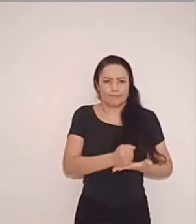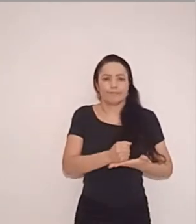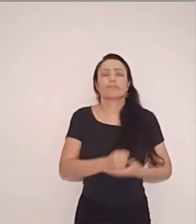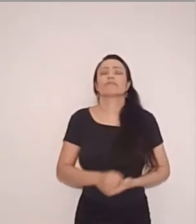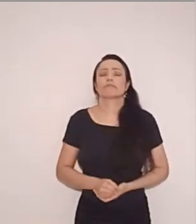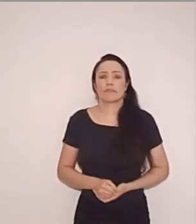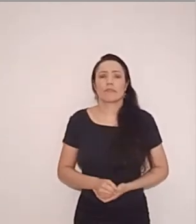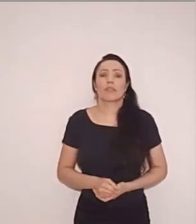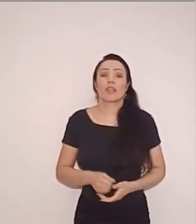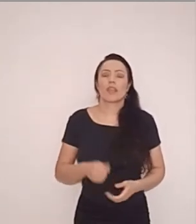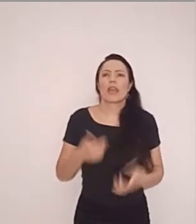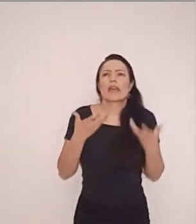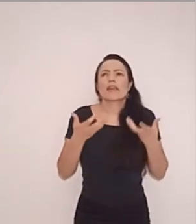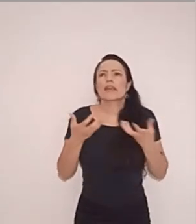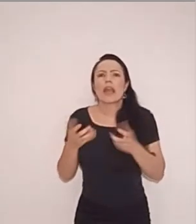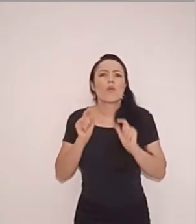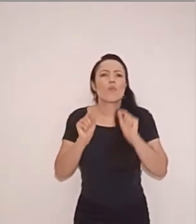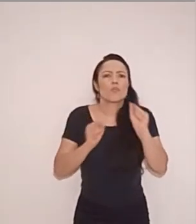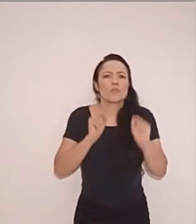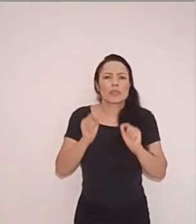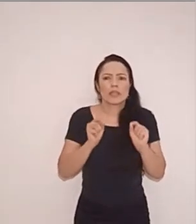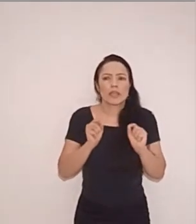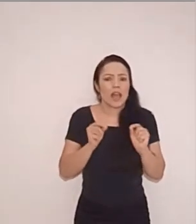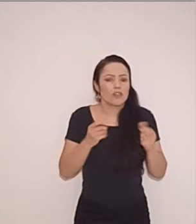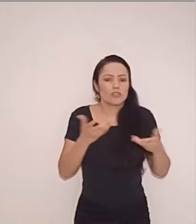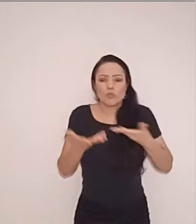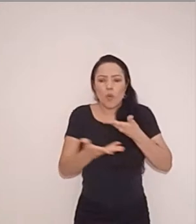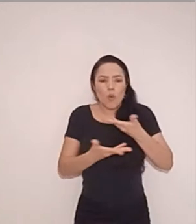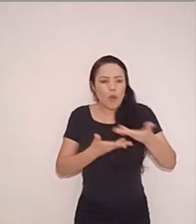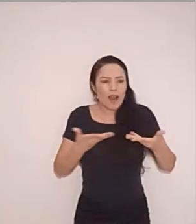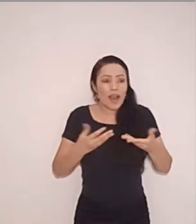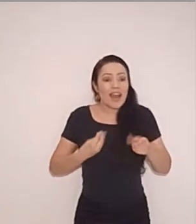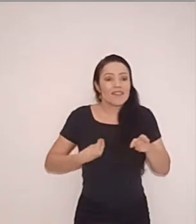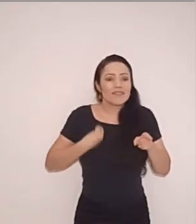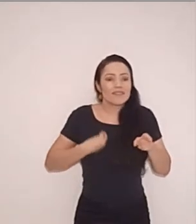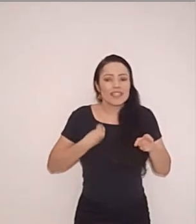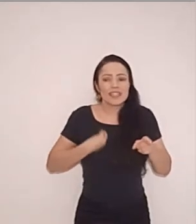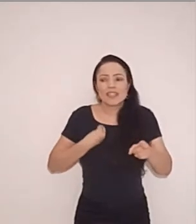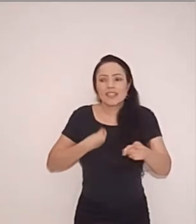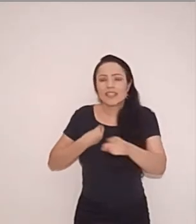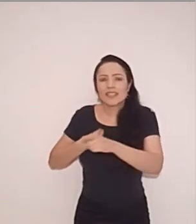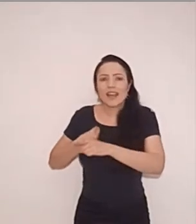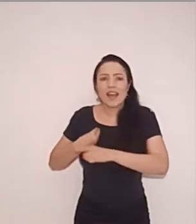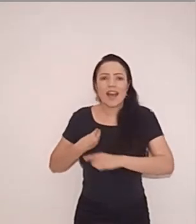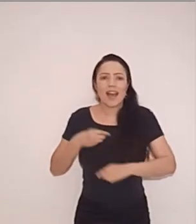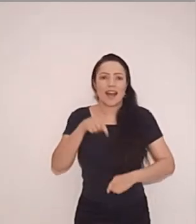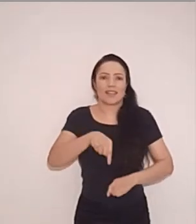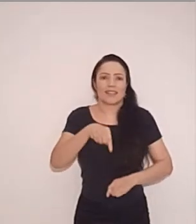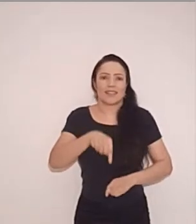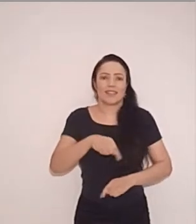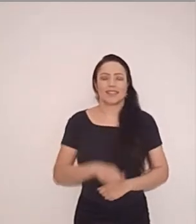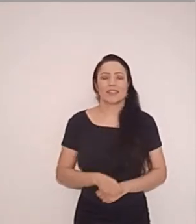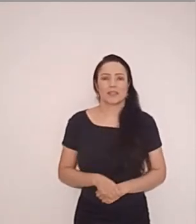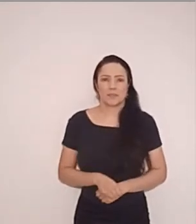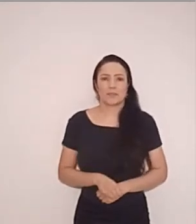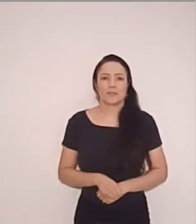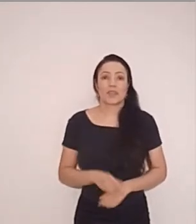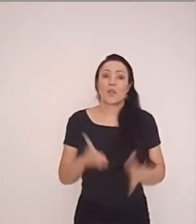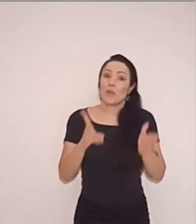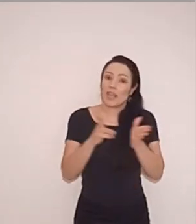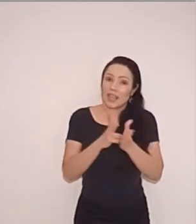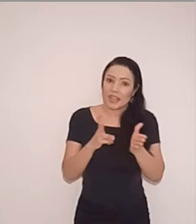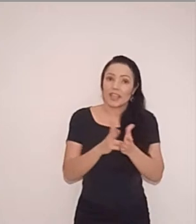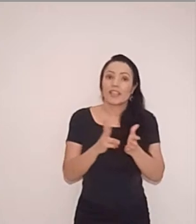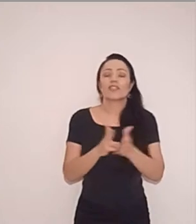violentamente eles buscaram construir as outras vidas que construíram os povos indígenas o Wilson